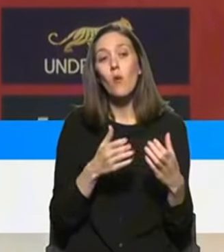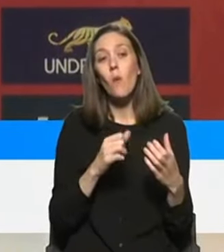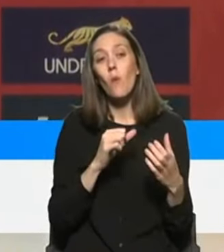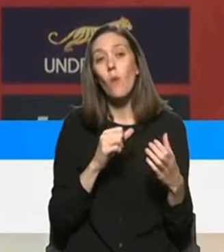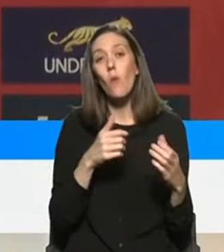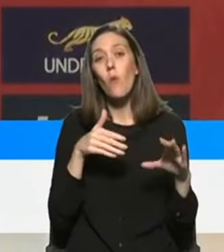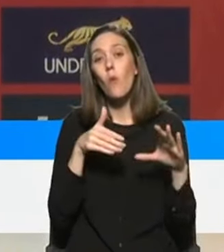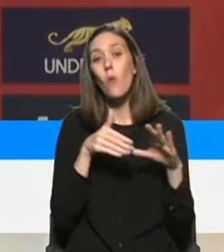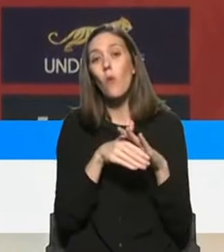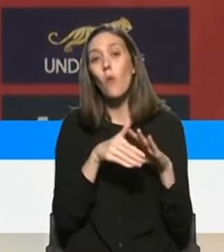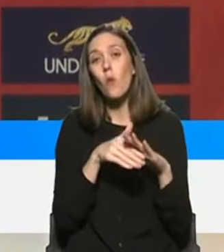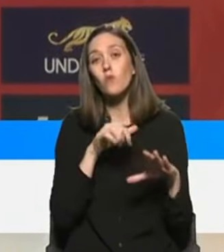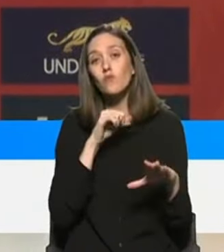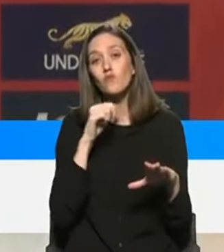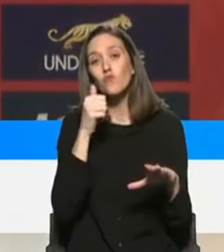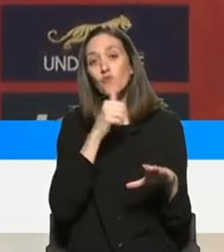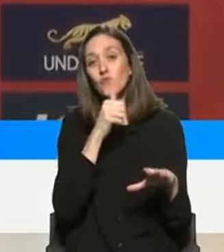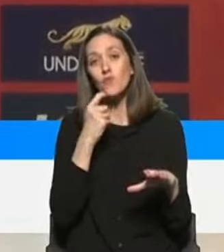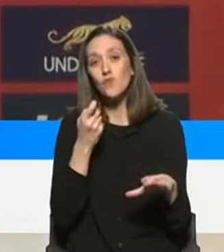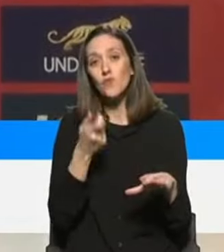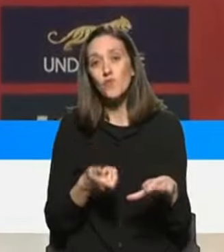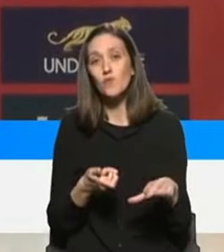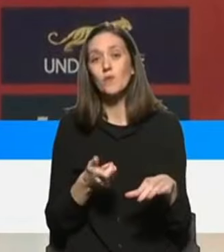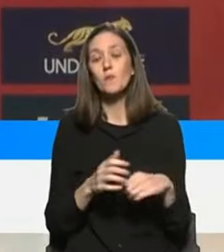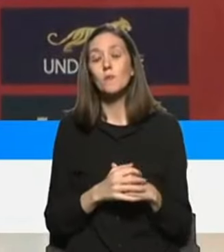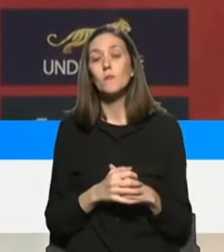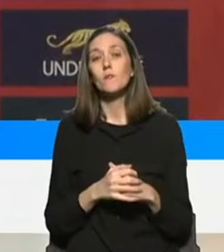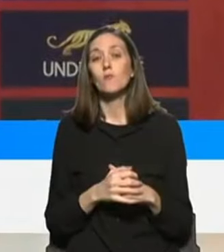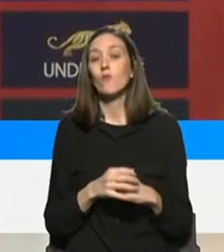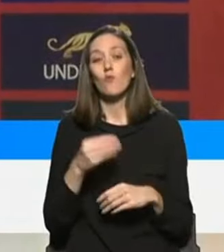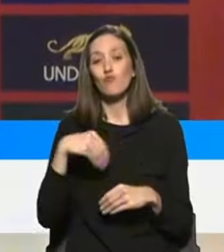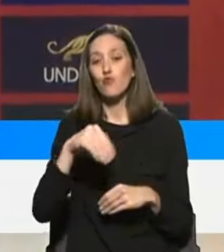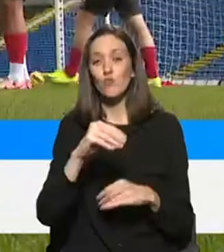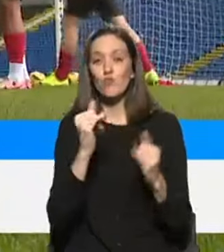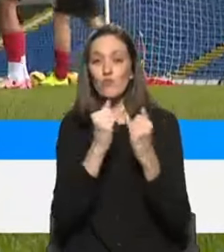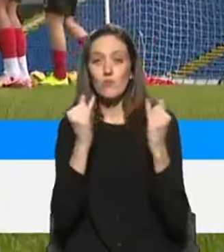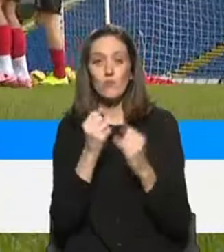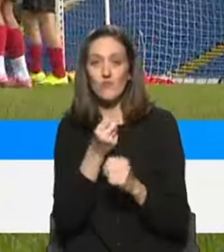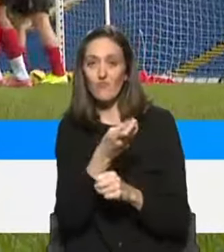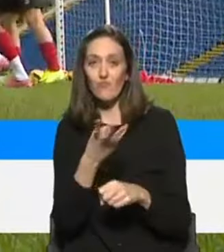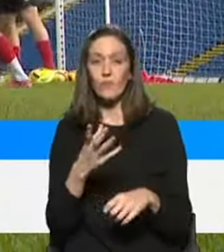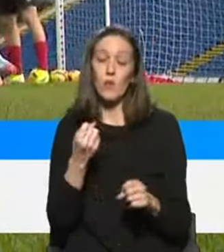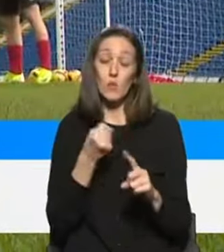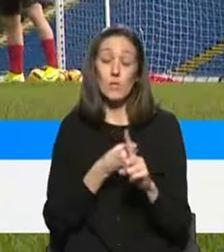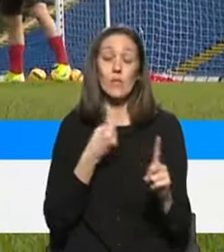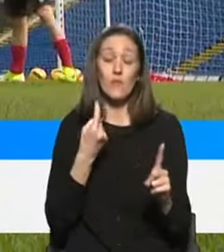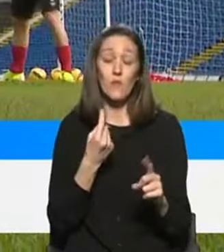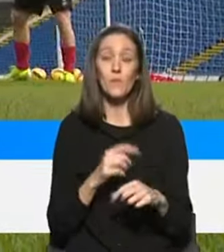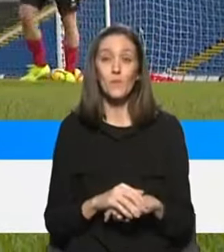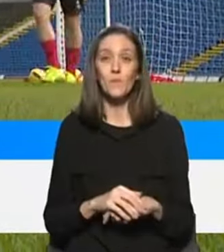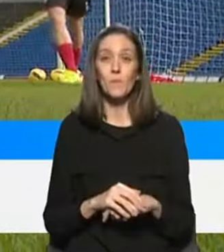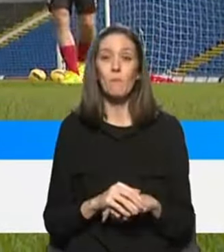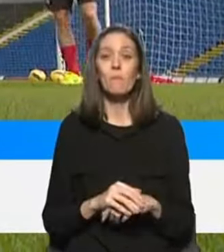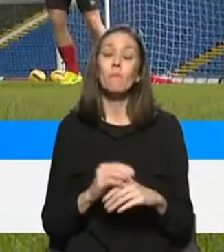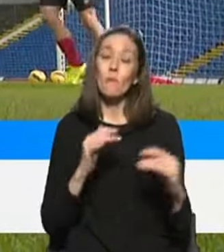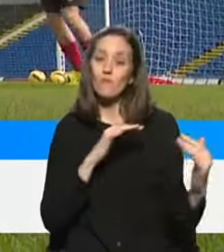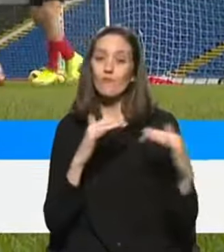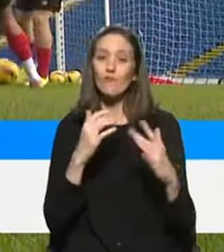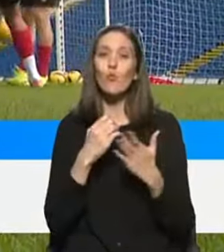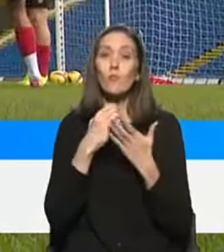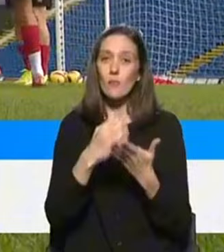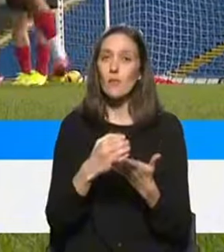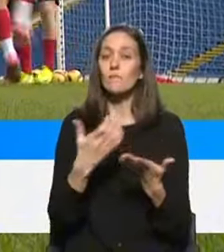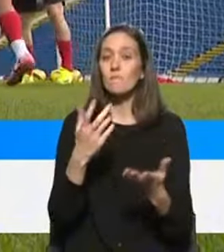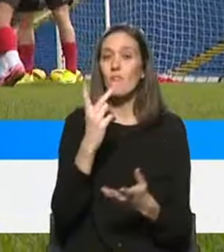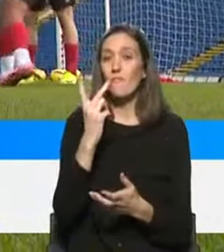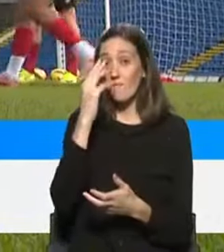com competência, com vários jogadores internacionais. Isso tem que ser um desafio para nós. Apesar de se tratar de um jogo da taça, Vasco Matos